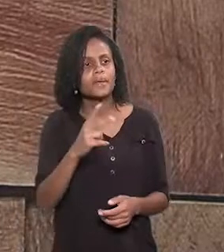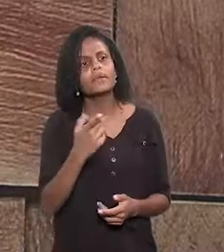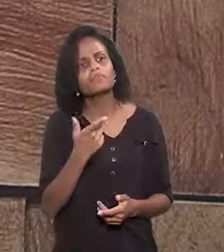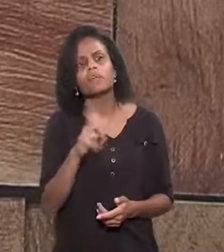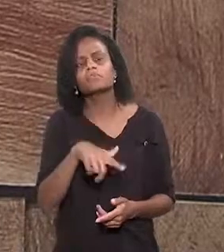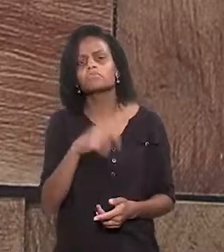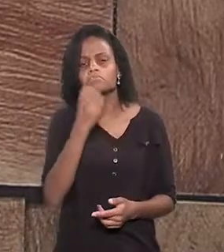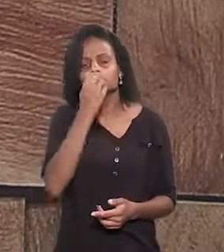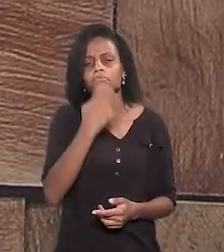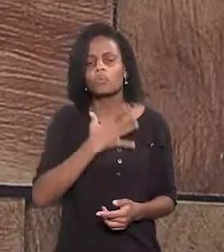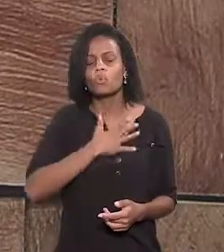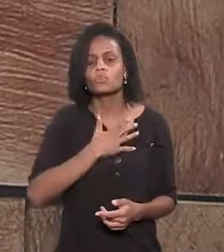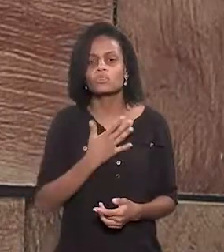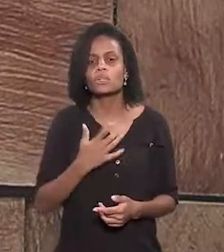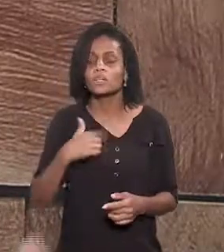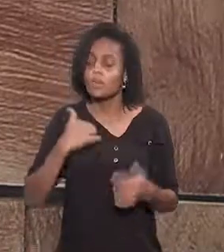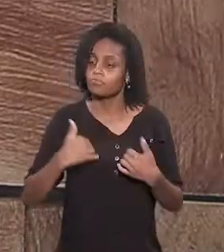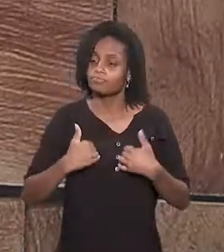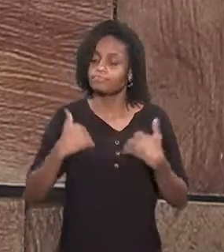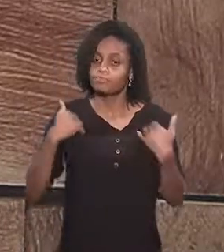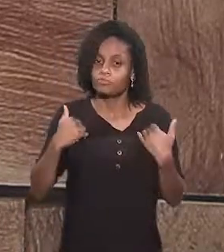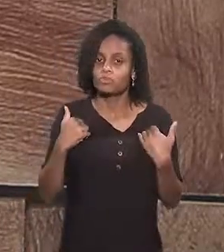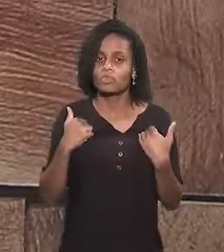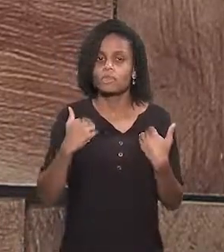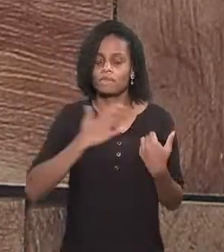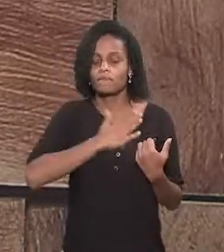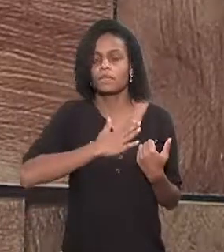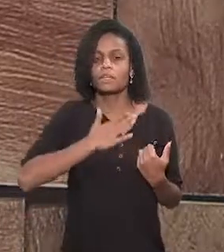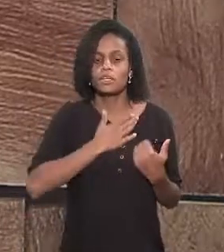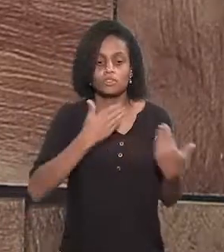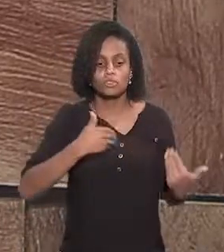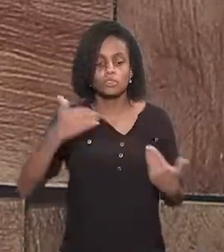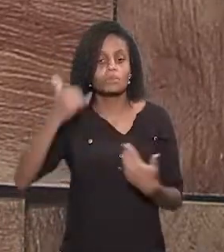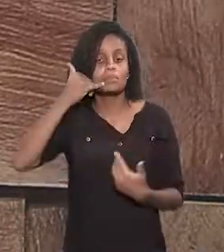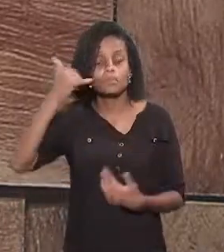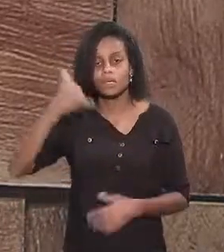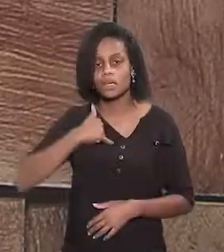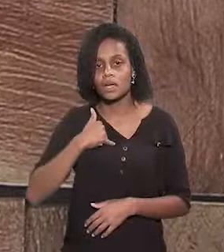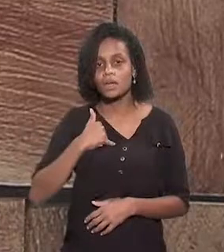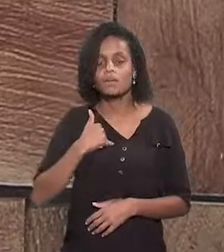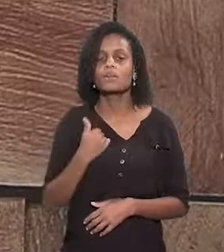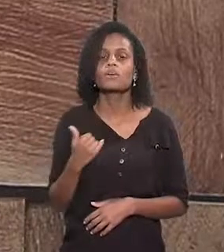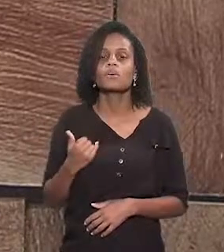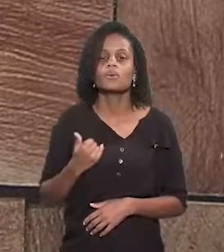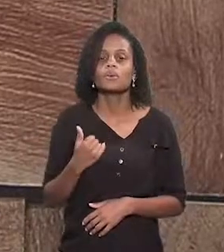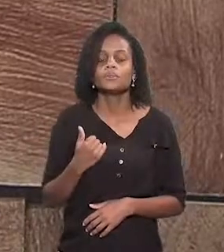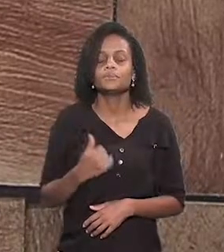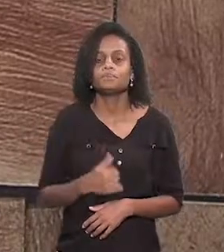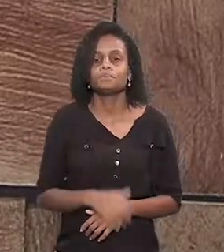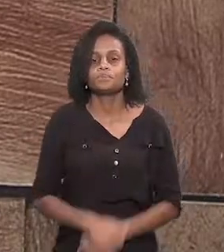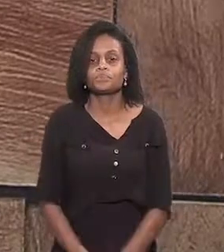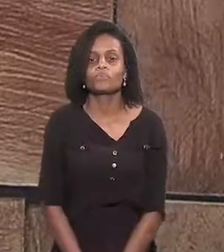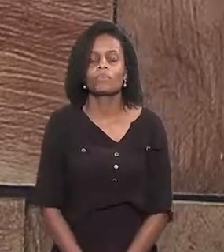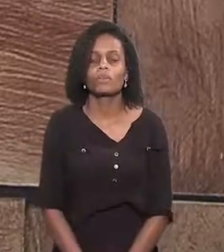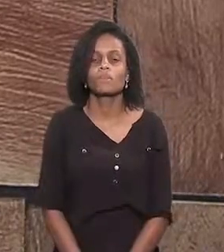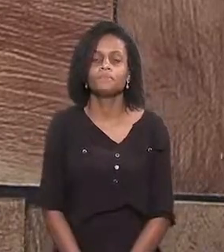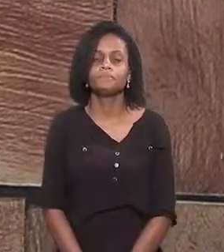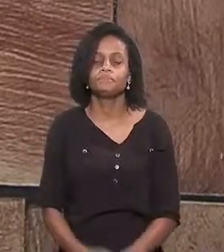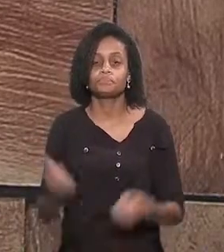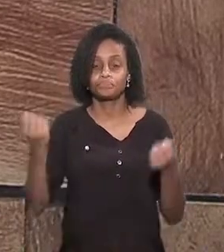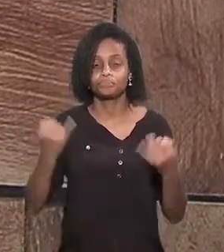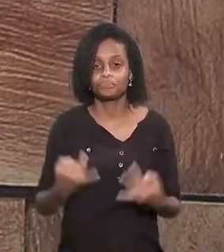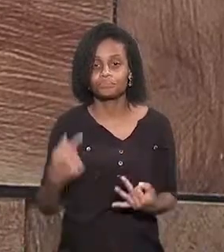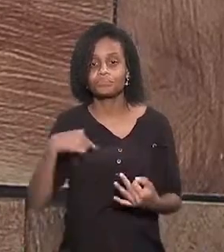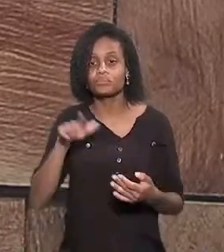sociedade. Então, eu fiquei muito honrado e muito feliz quando recebi essa ligação da nomeação e de que eu iria receber